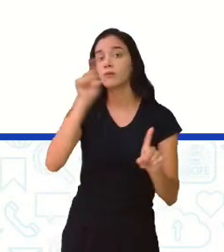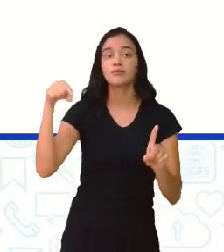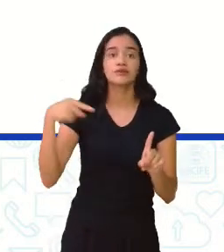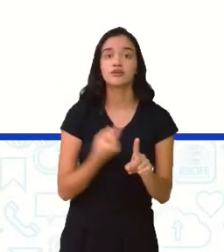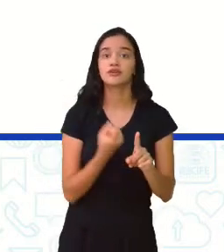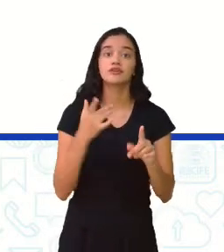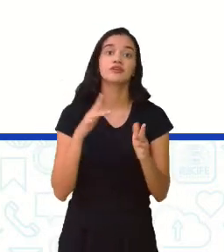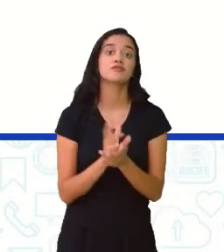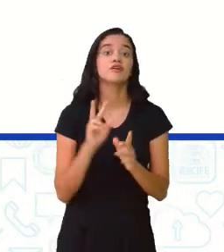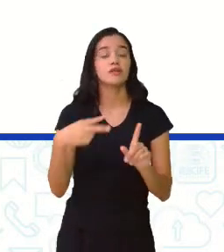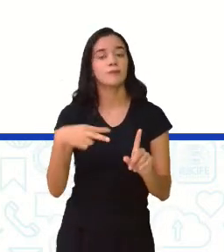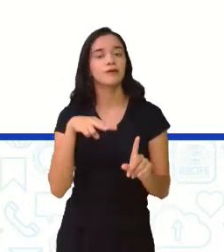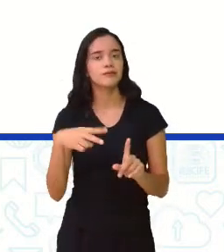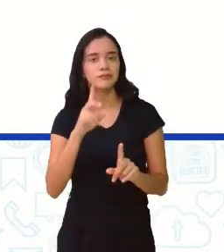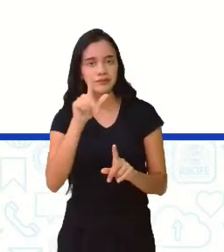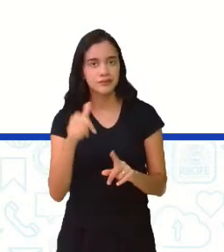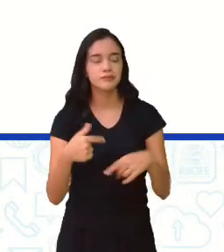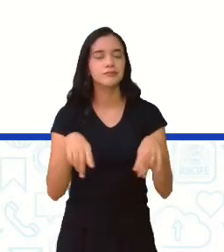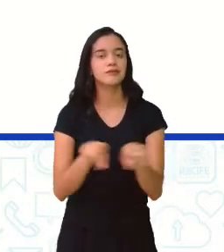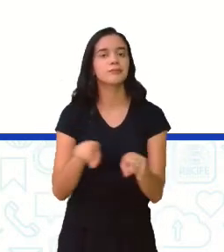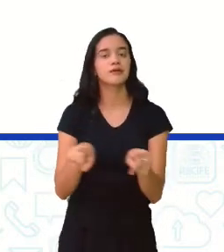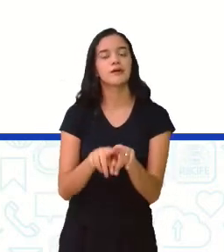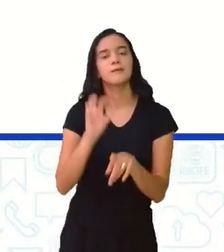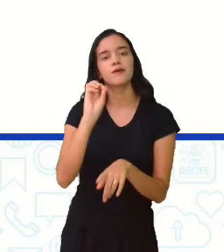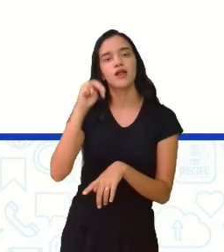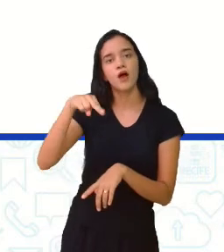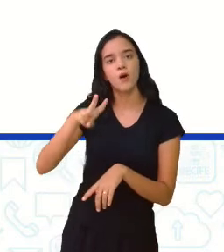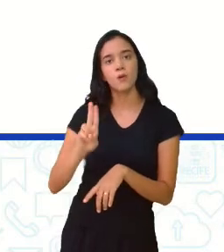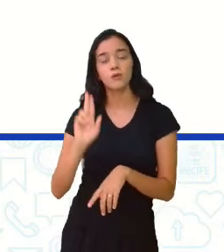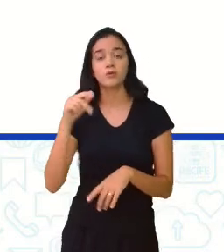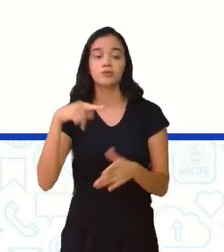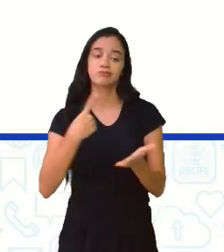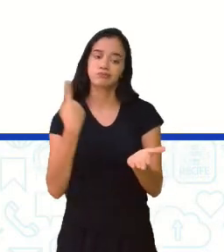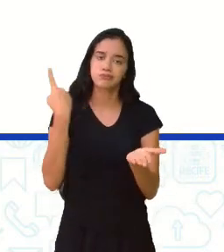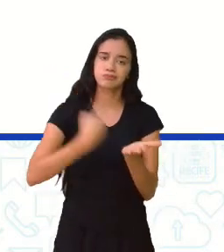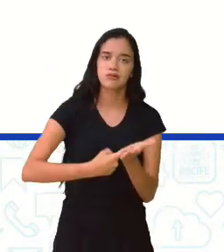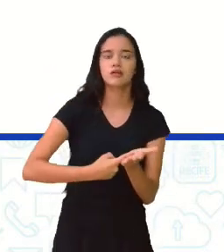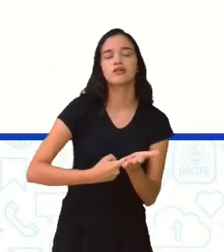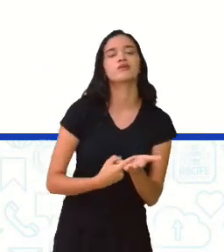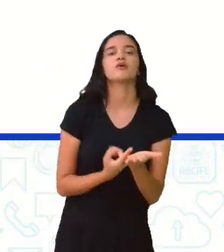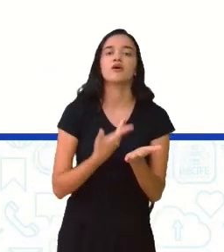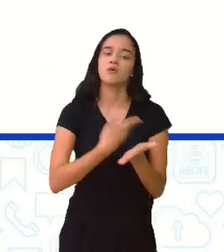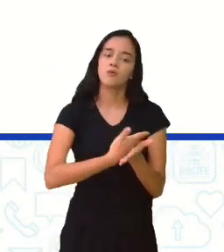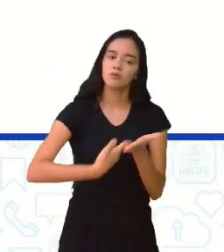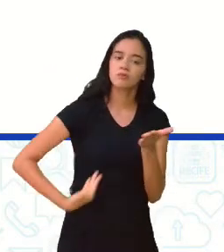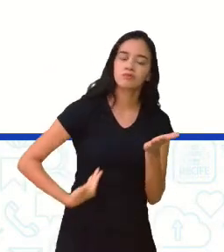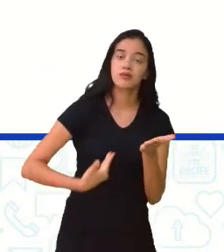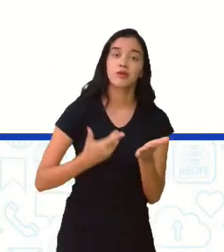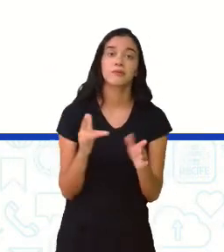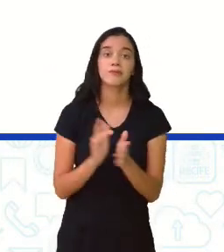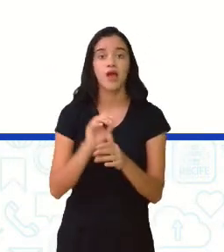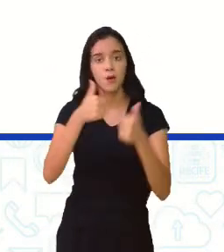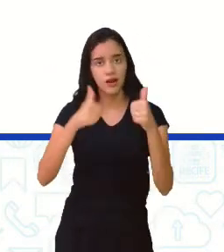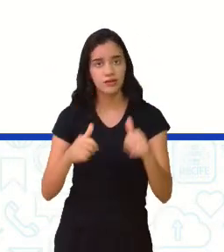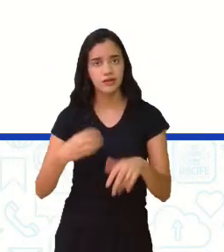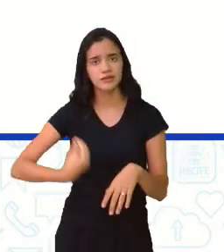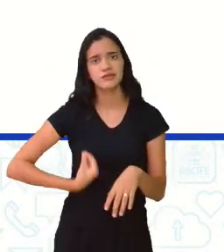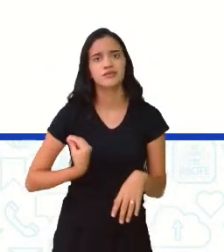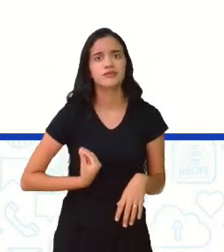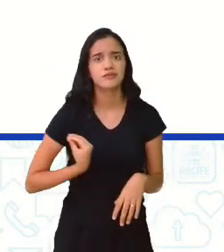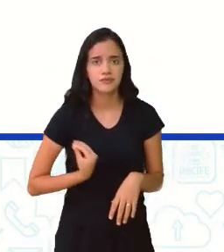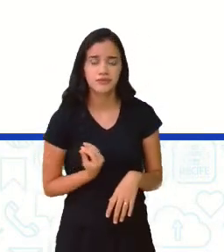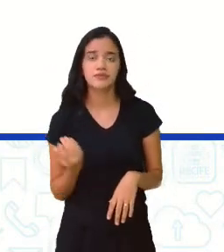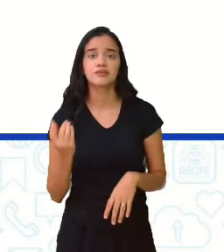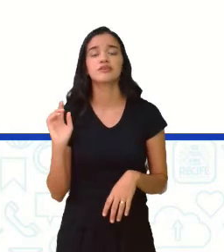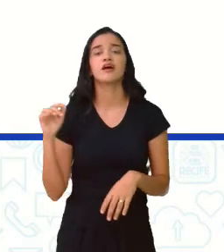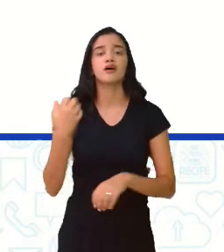norteadores, perspectivas definidas pela ONU, para a gente atingir aí essa qualidade de vida, né, para todo mundo, sem comprometer o